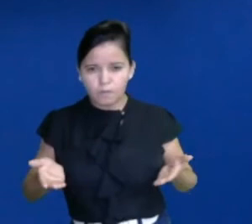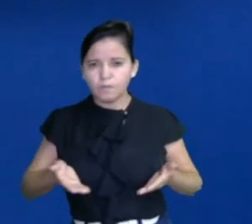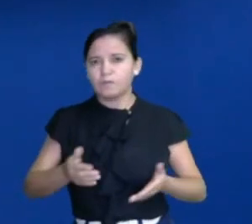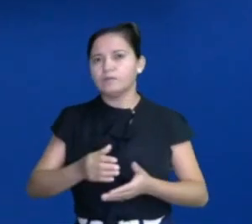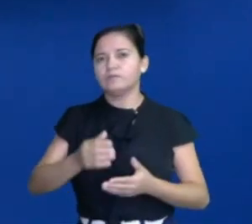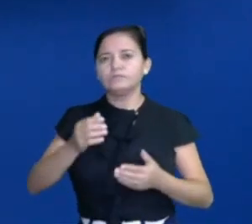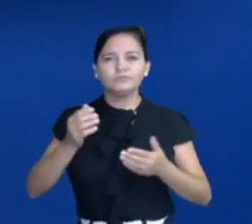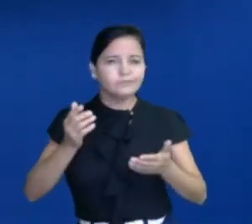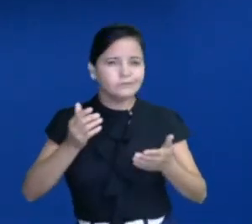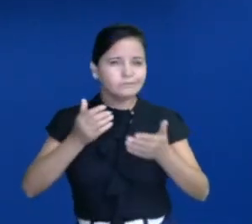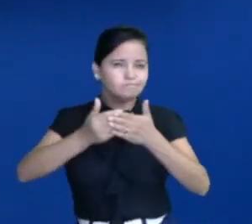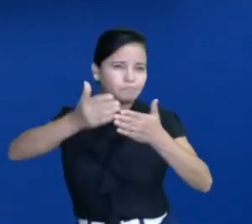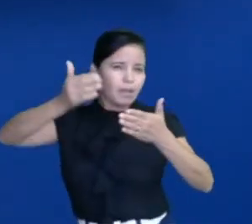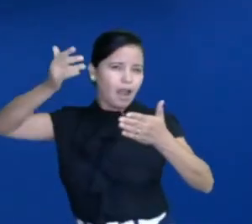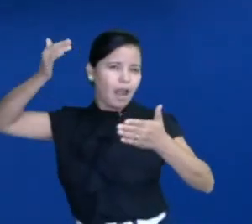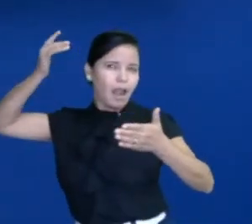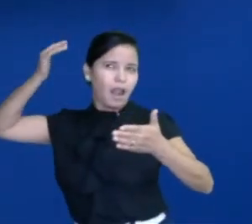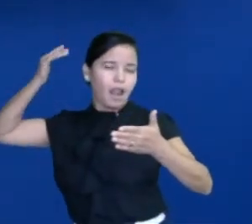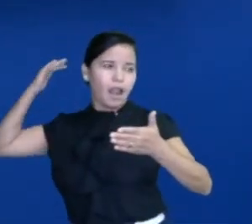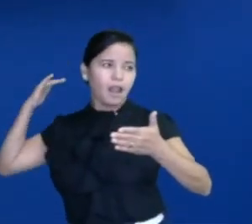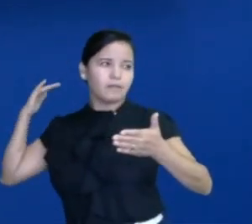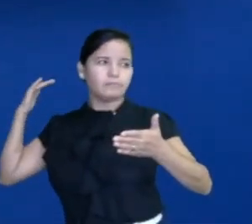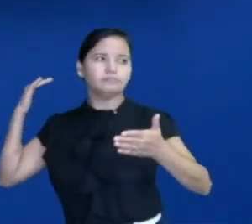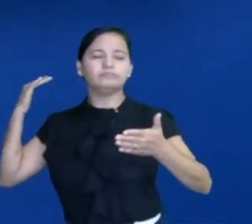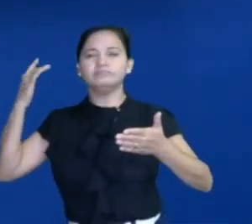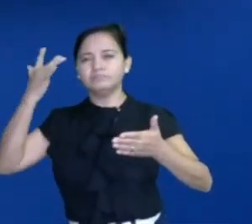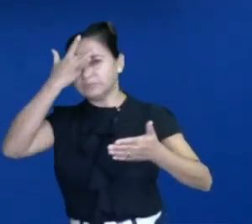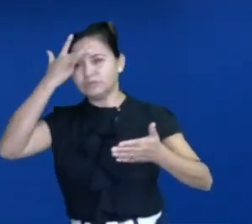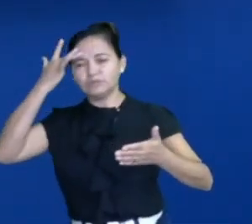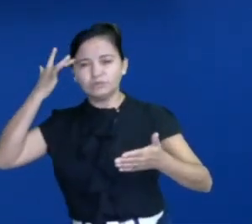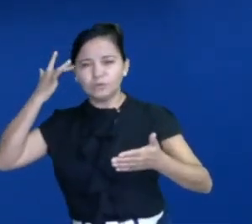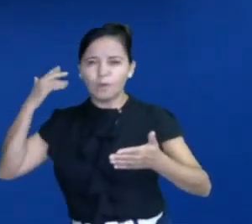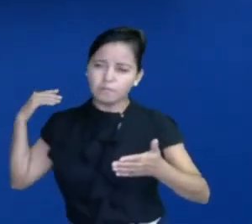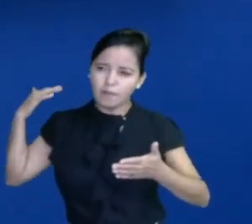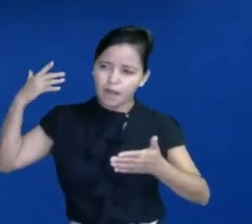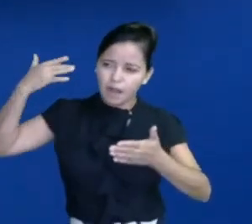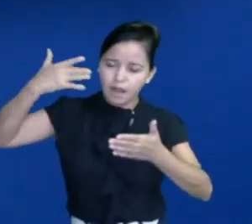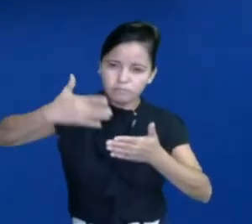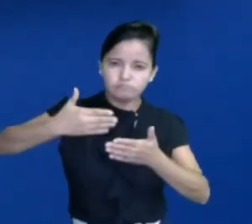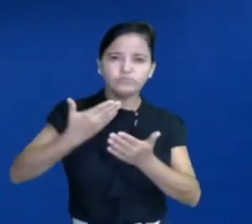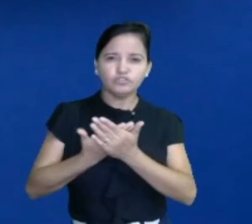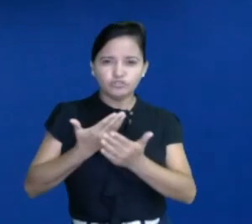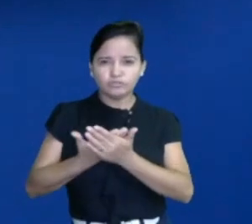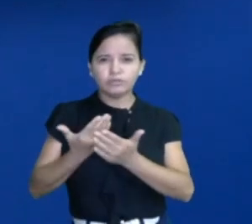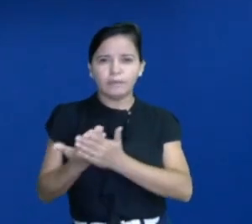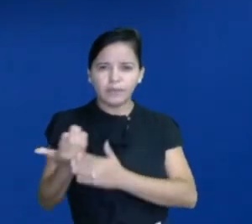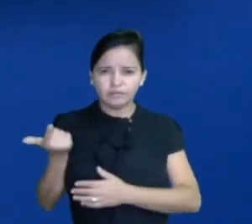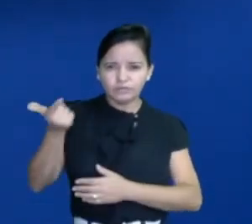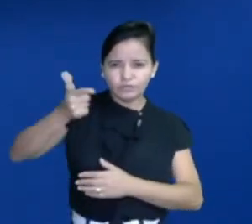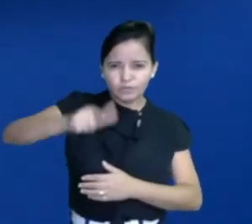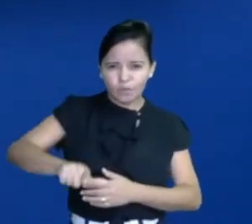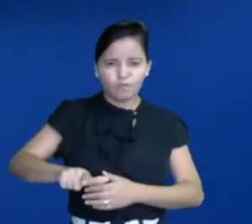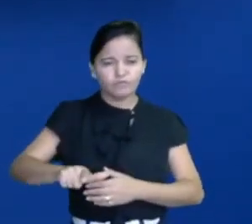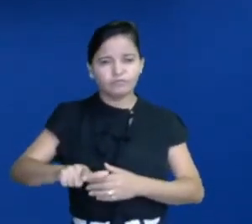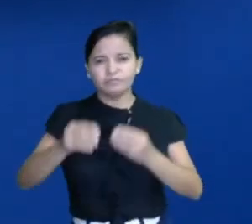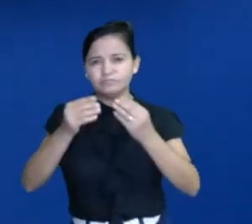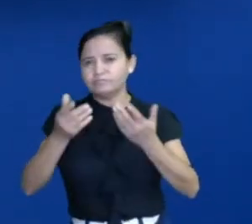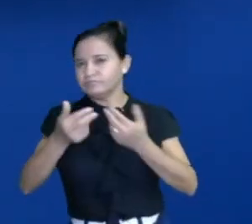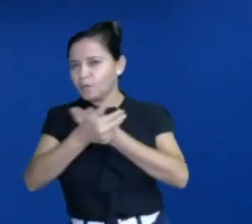que aconteceu no passado, para que muitas coisas do passado não repitam-se, ou para